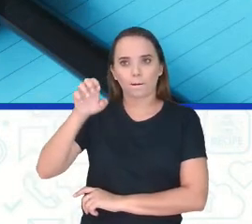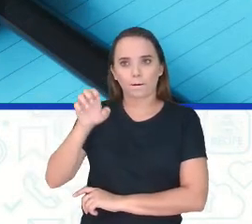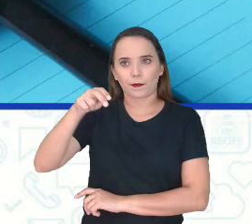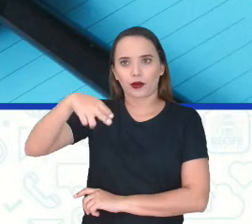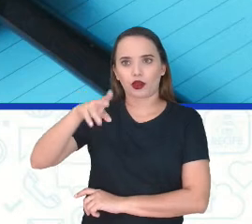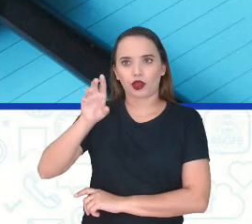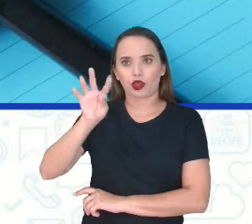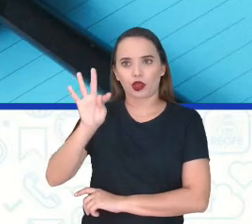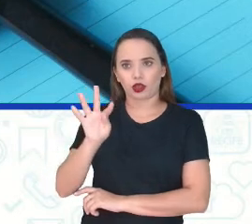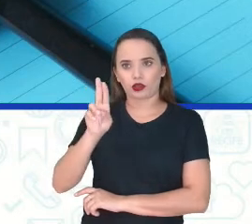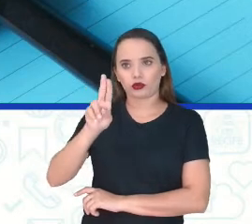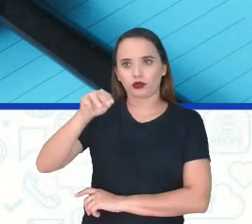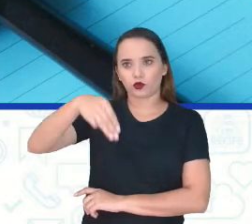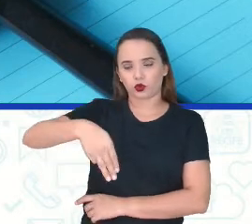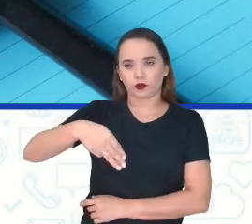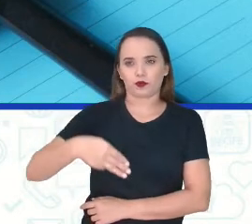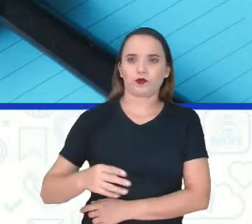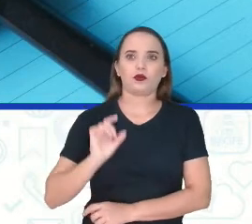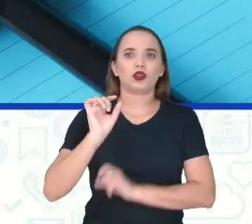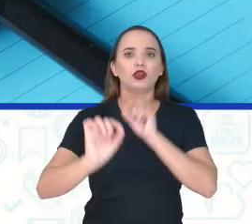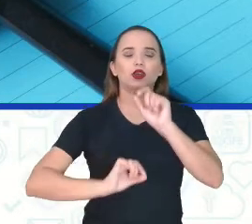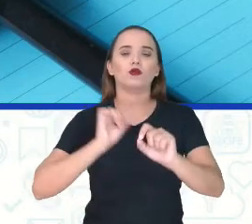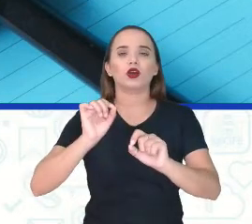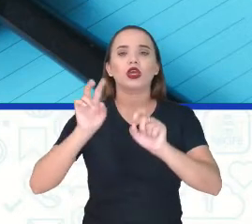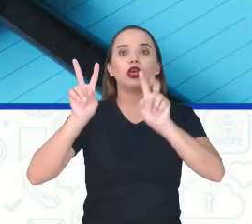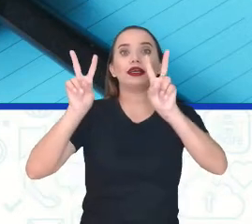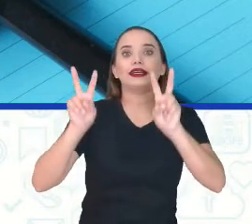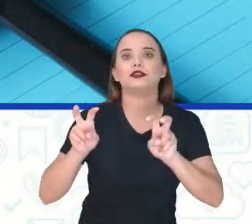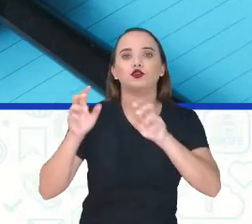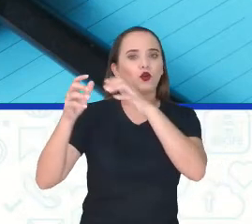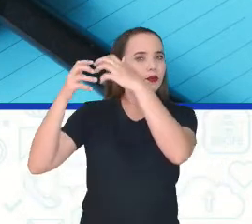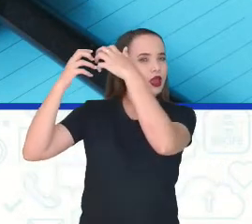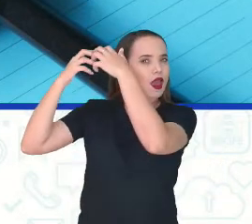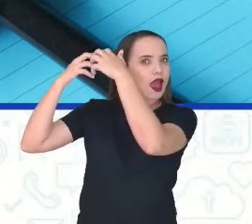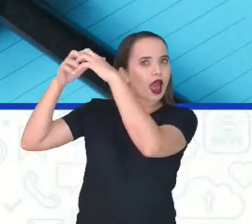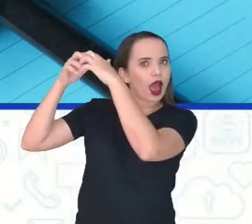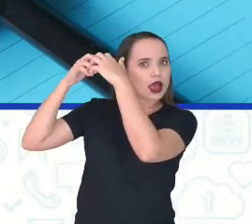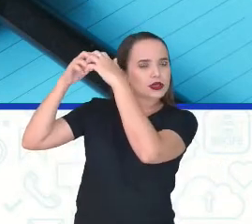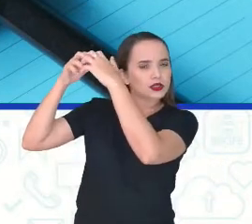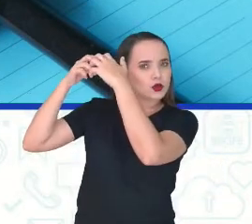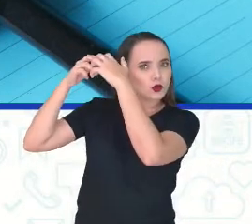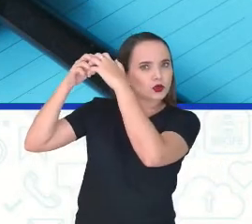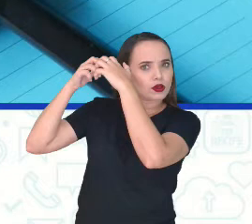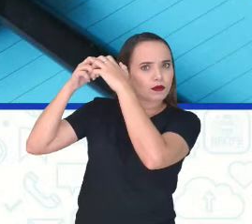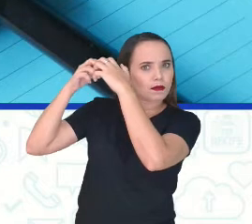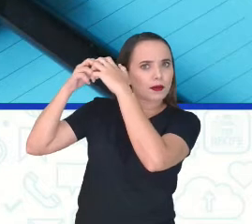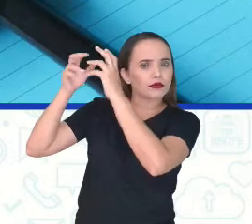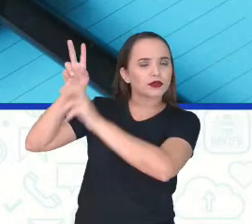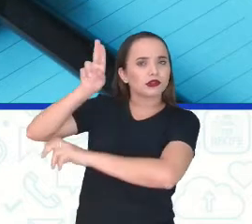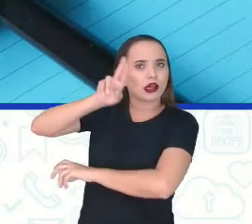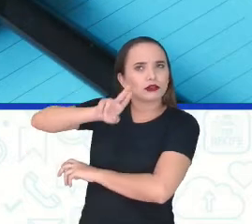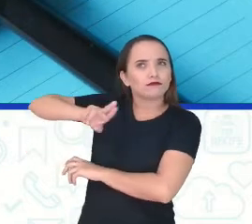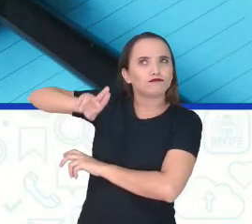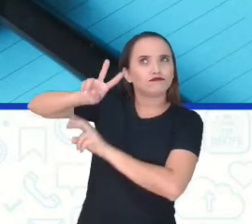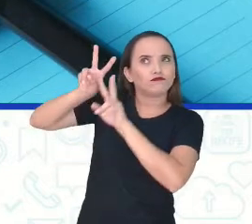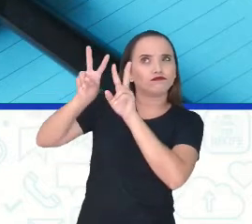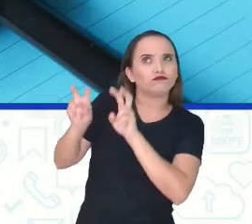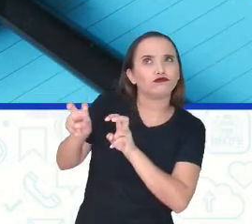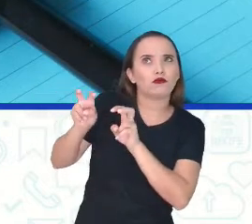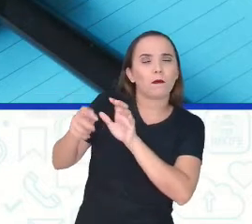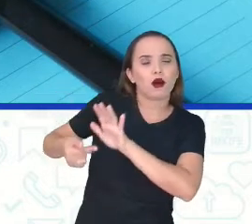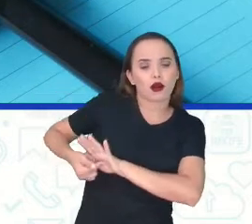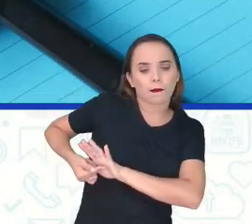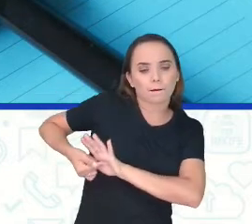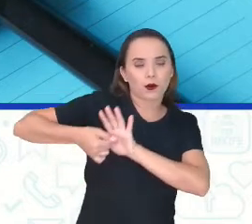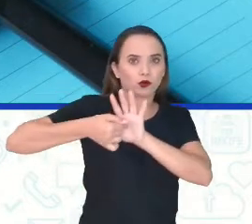aqui, viu? Trata-se do raciocínio que se utiliza para demonstrar